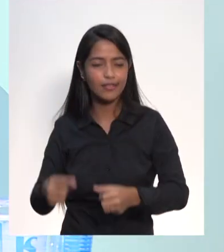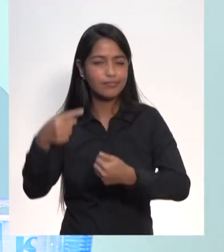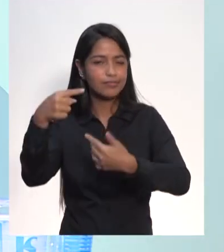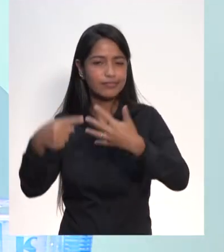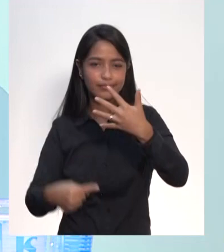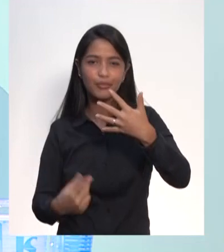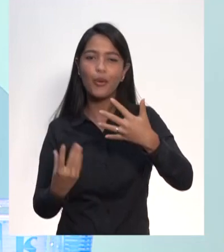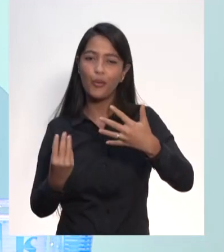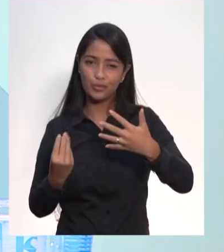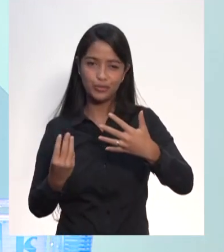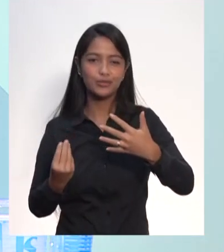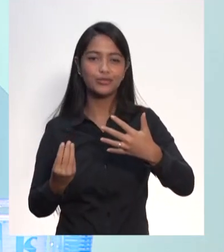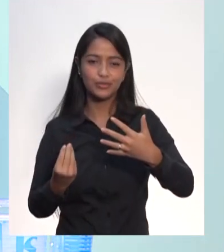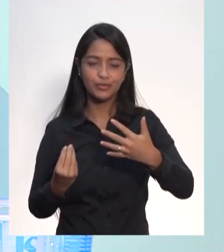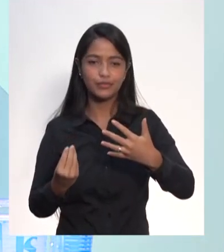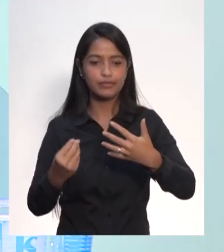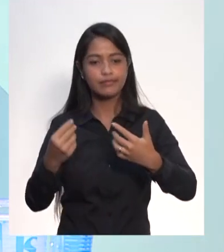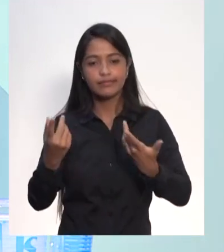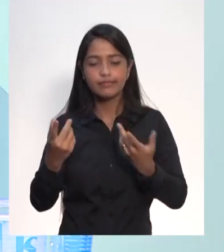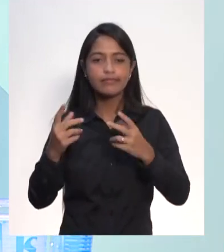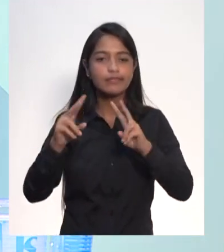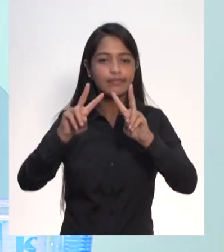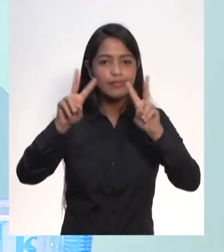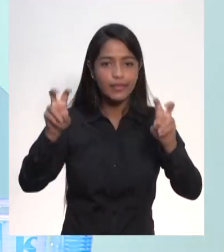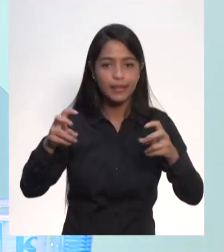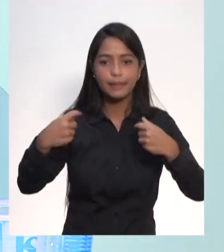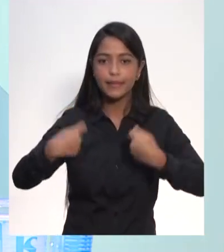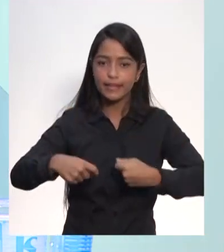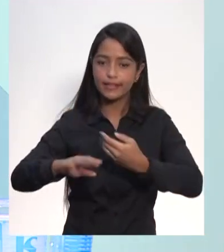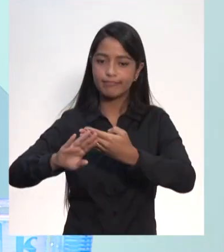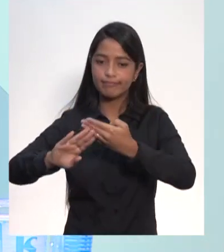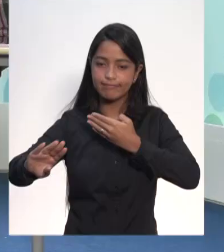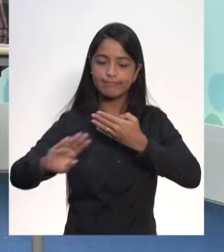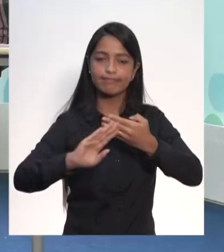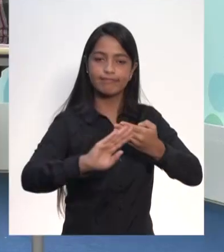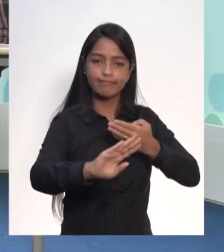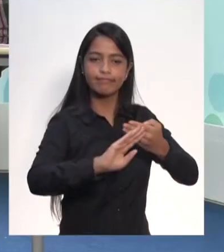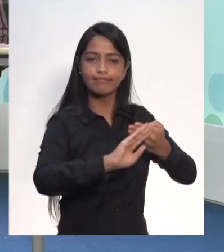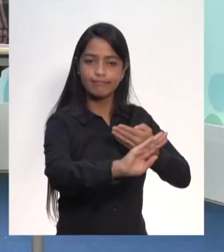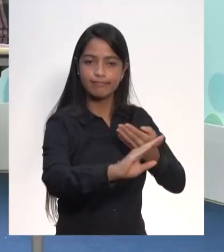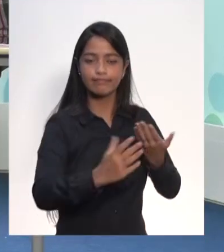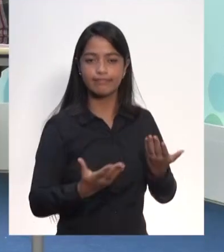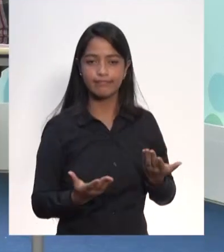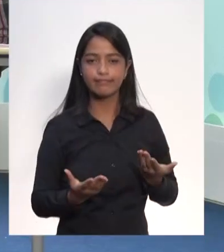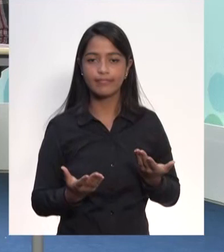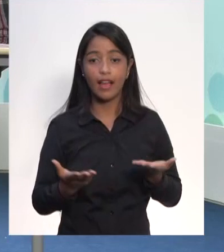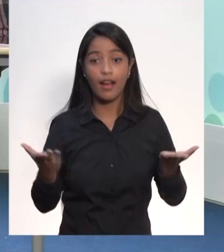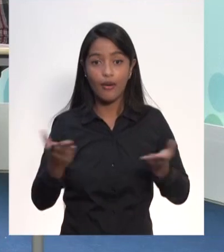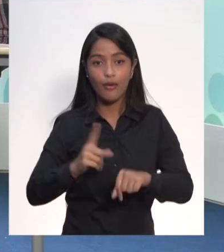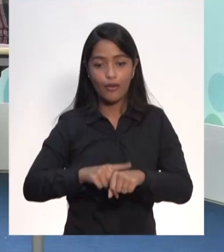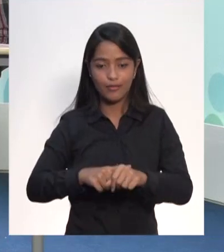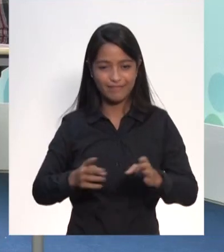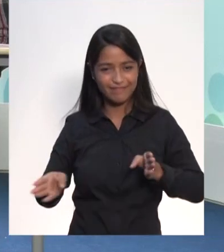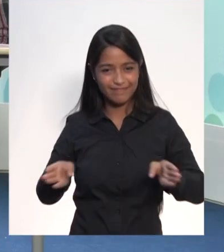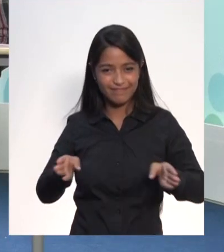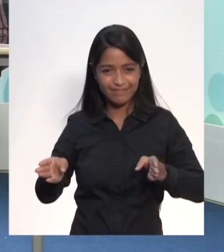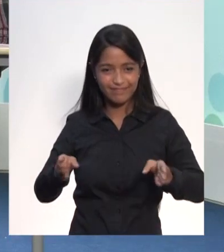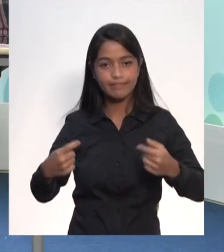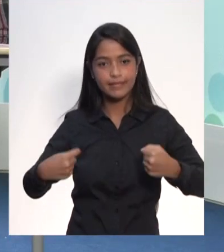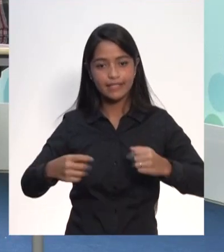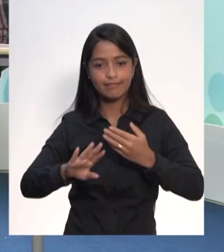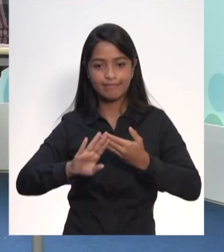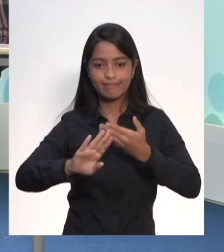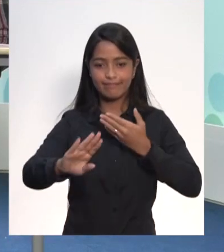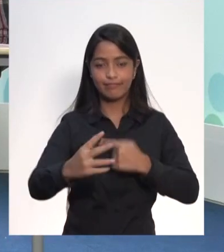essa questão do distanciamento que nós temos que manter nesse período, né, por questões aí